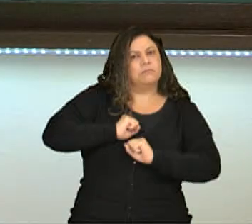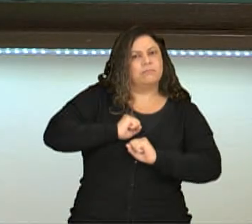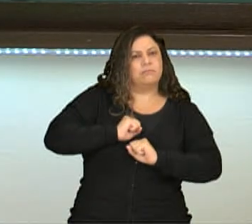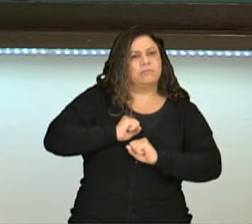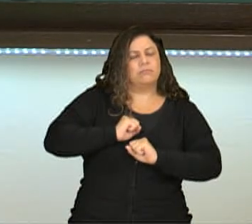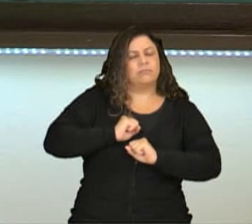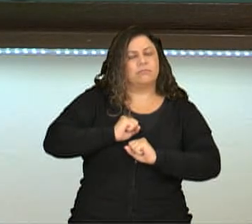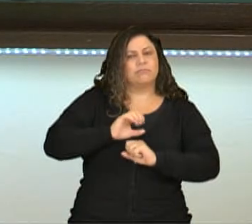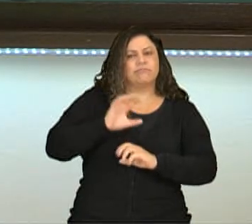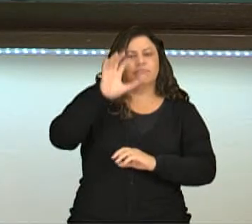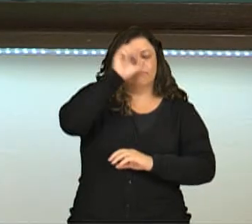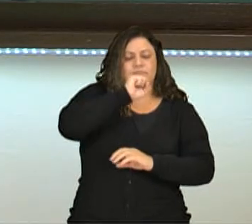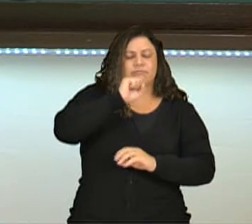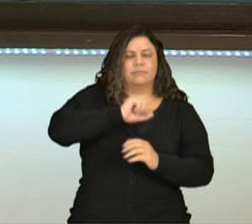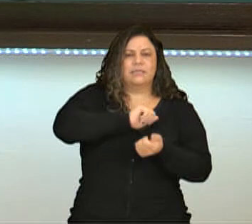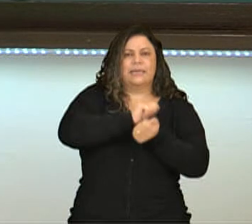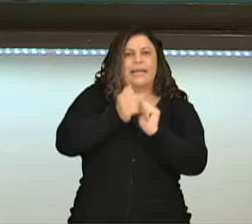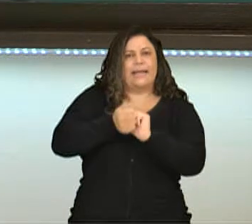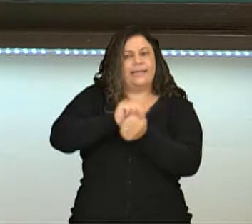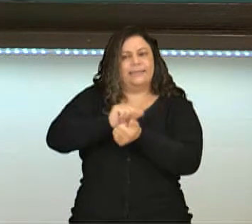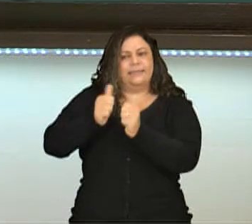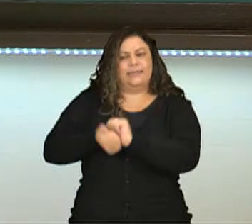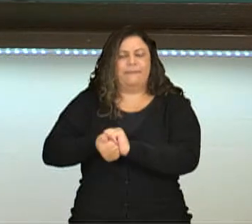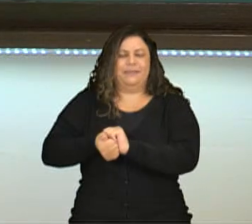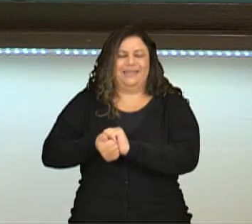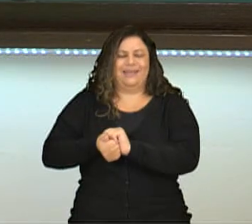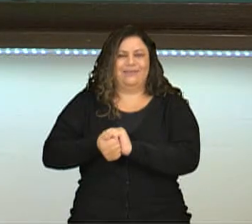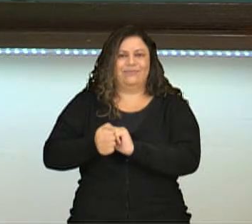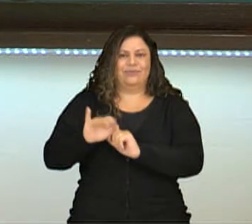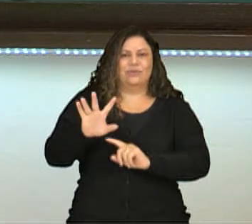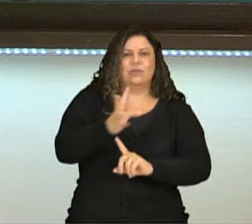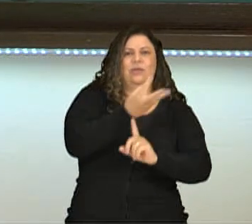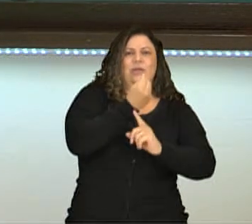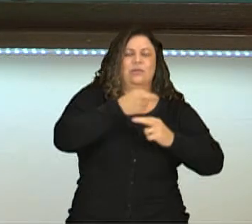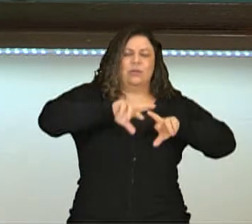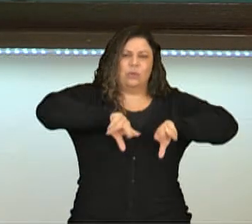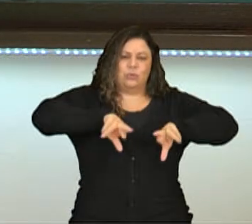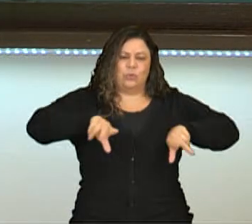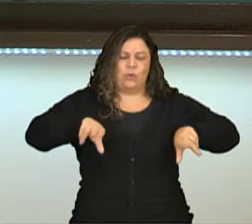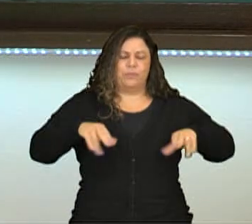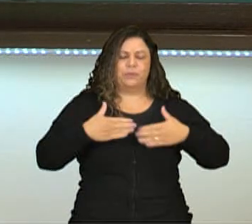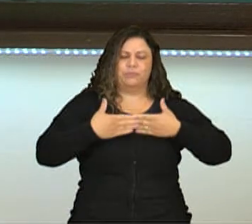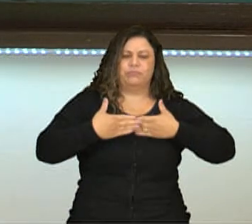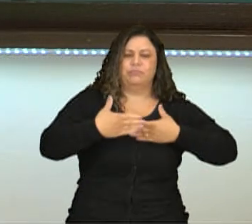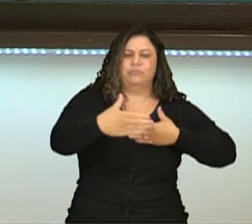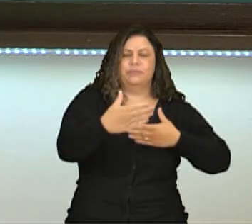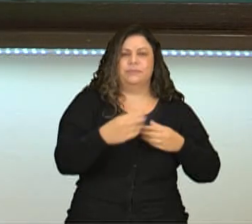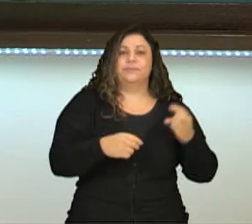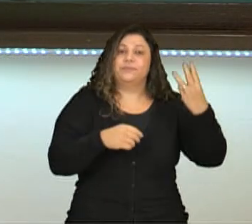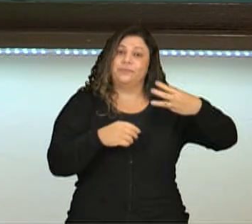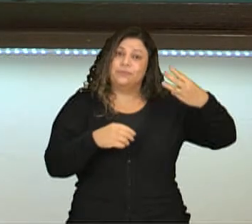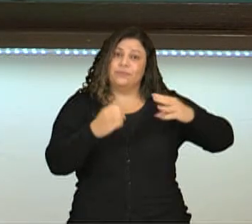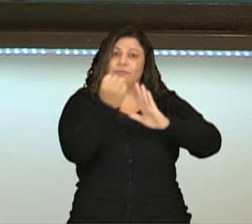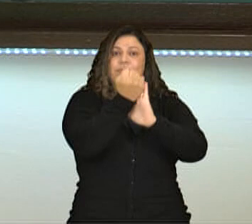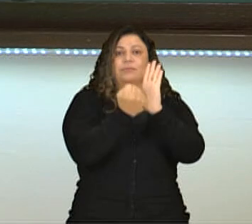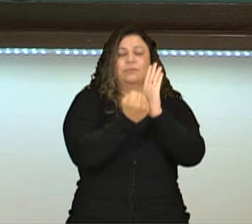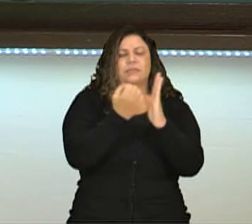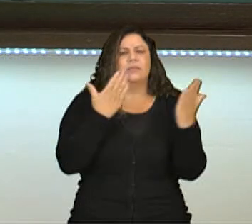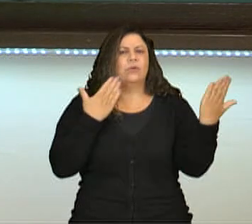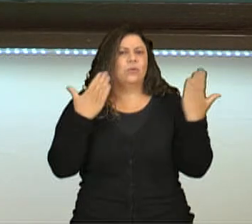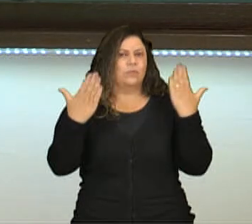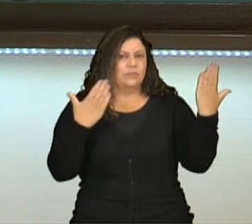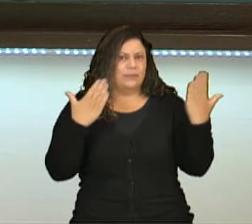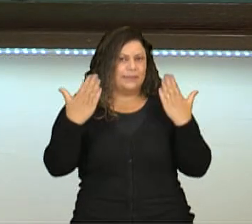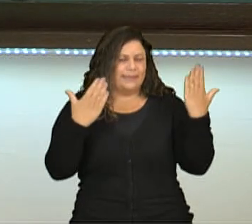sendo aprimorado nas obras ao longo desses 3 séculos. Sendo possível, inclusive, comparar o uso